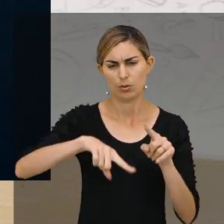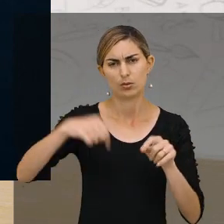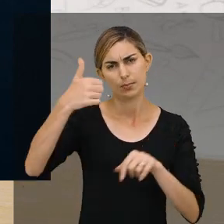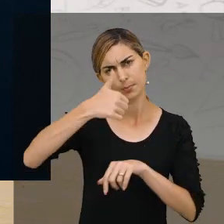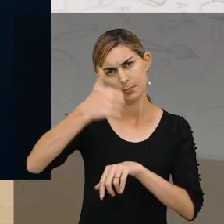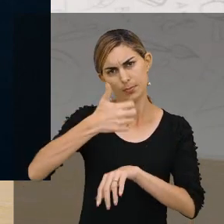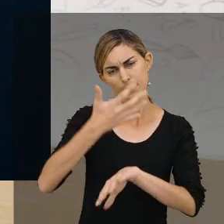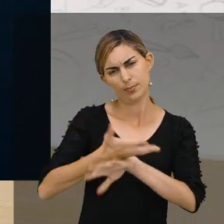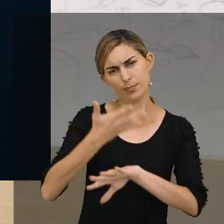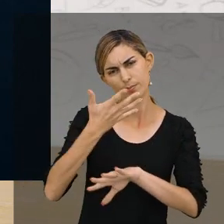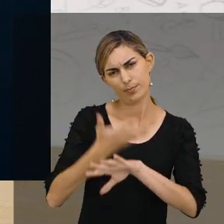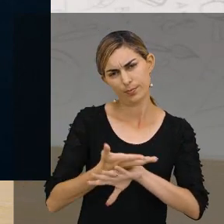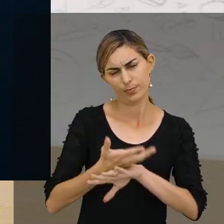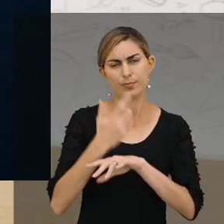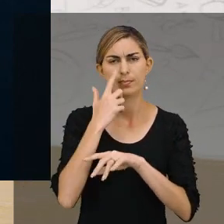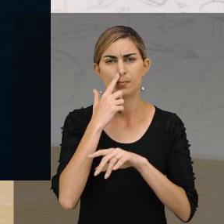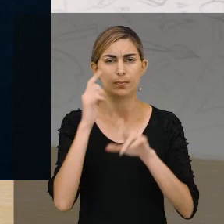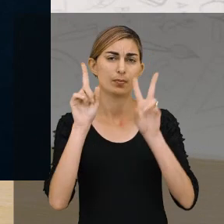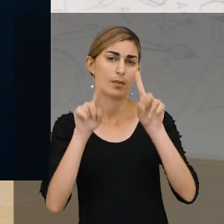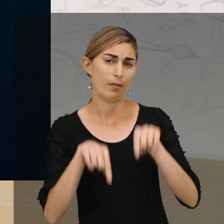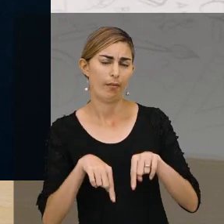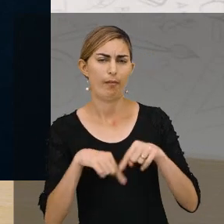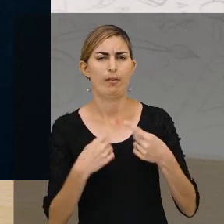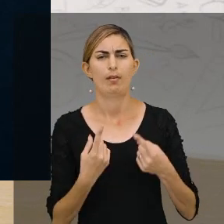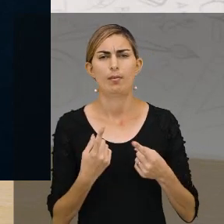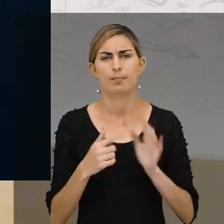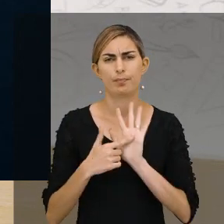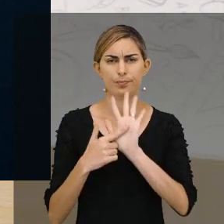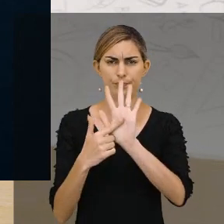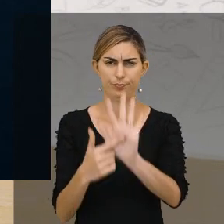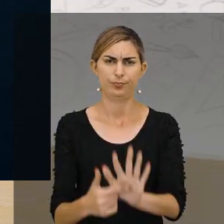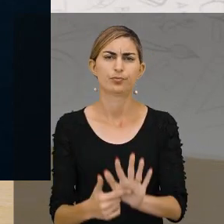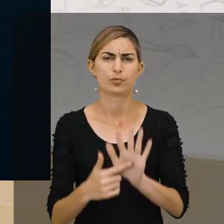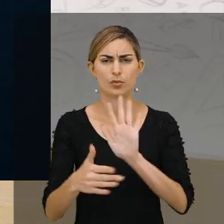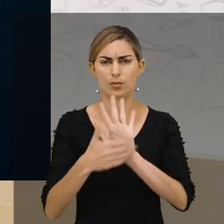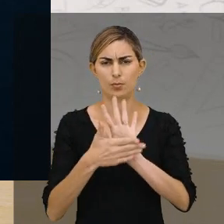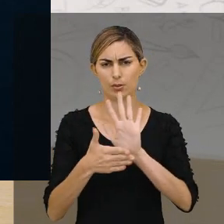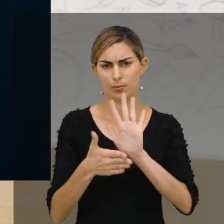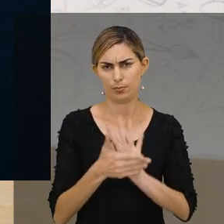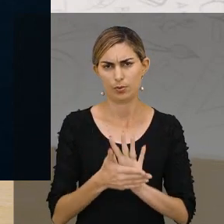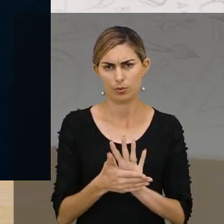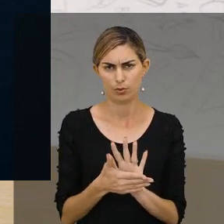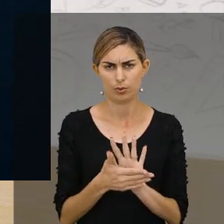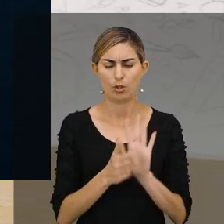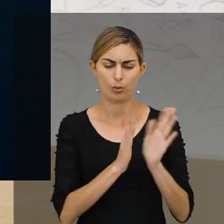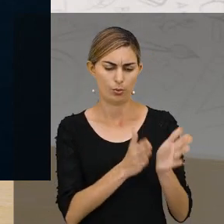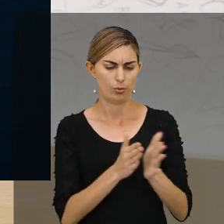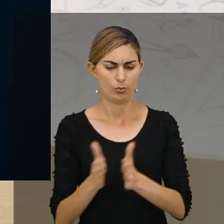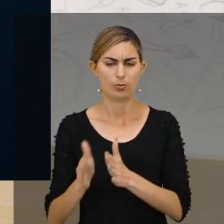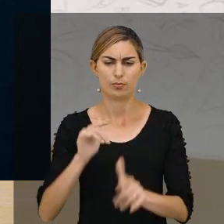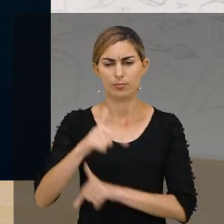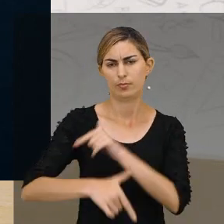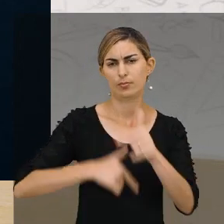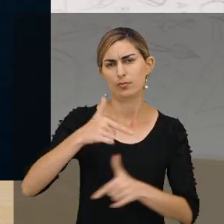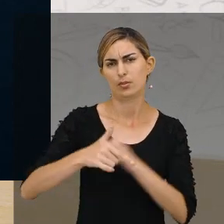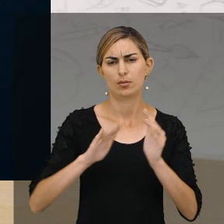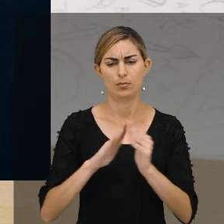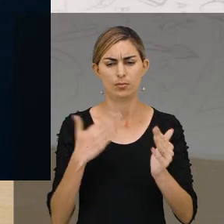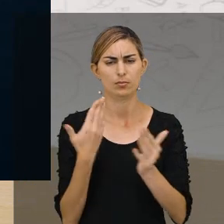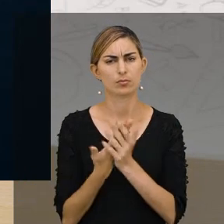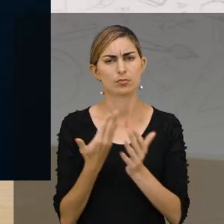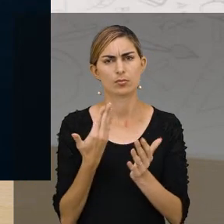nossa primeira competência é apresentar a proposta da organização do